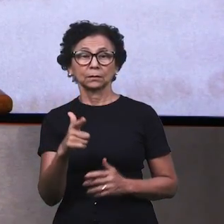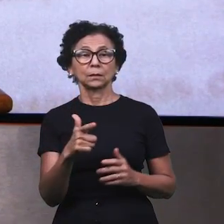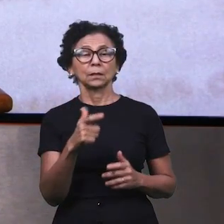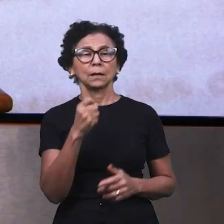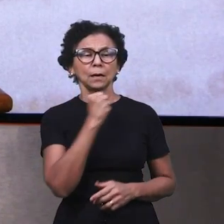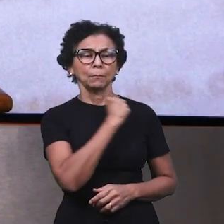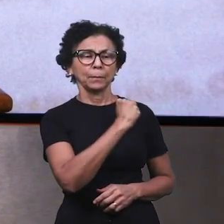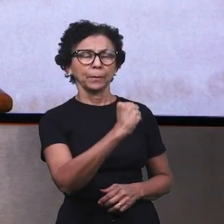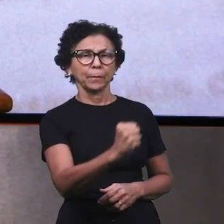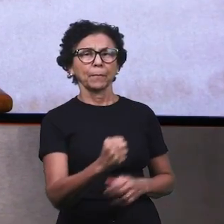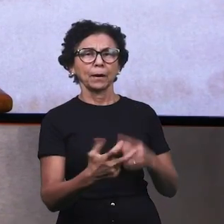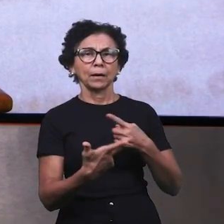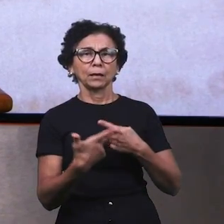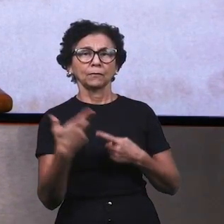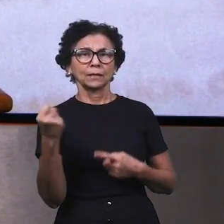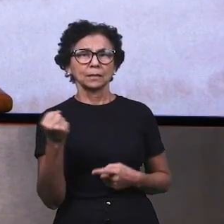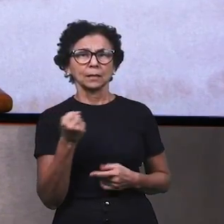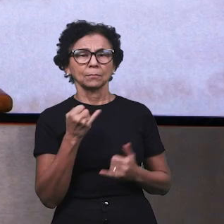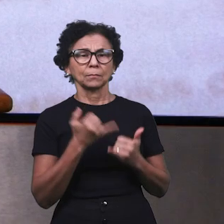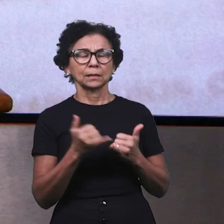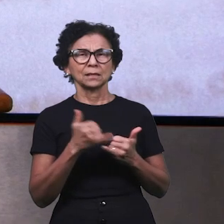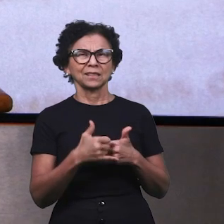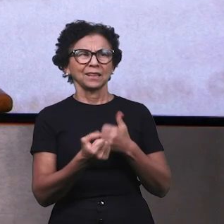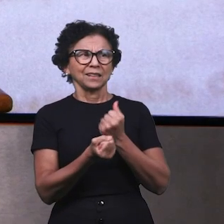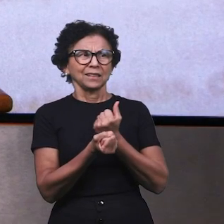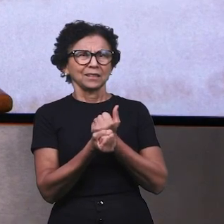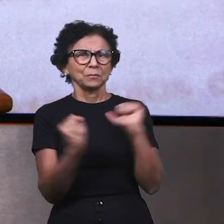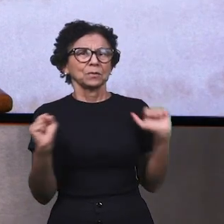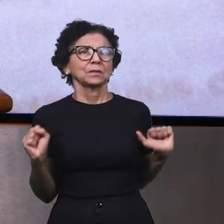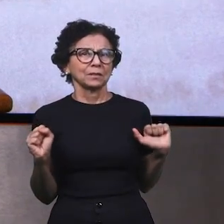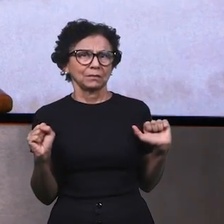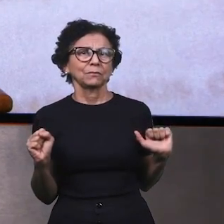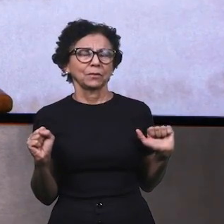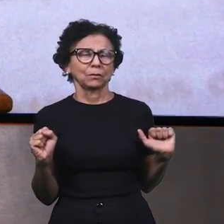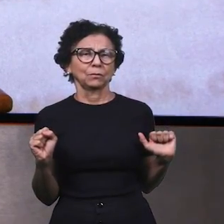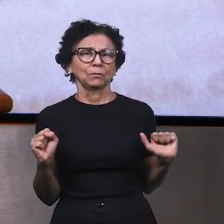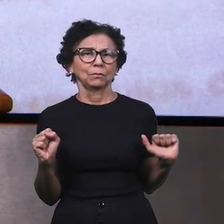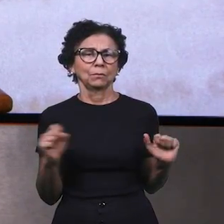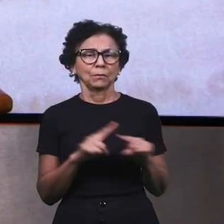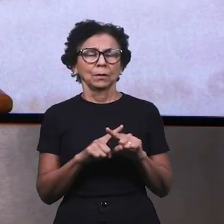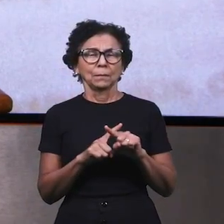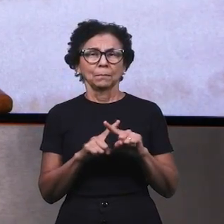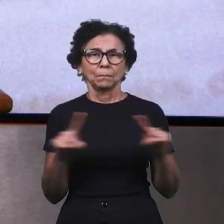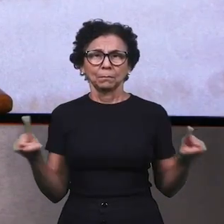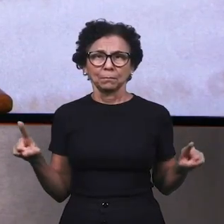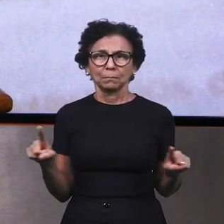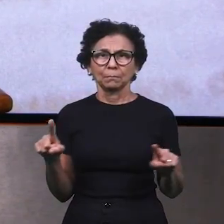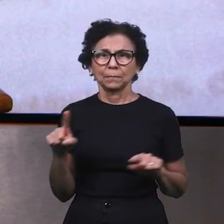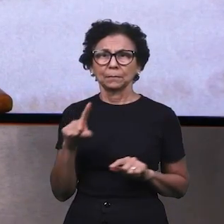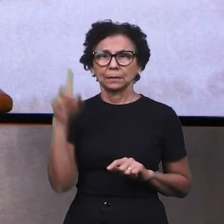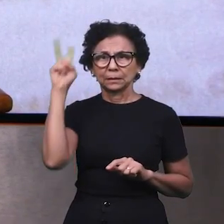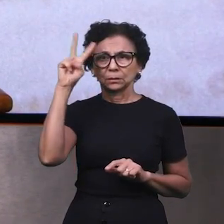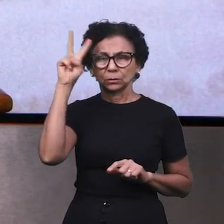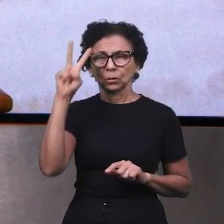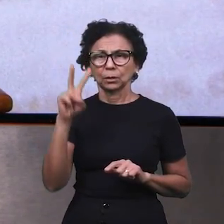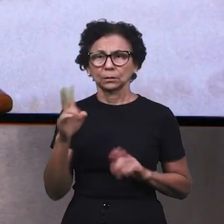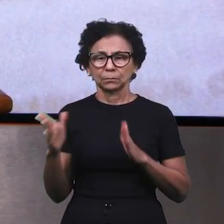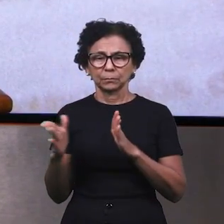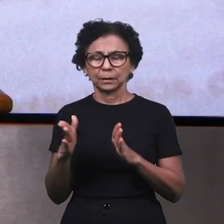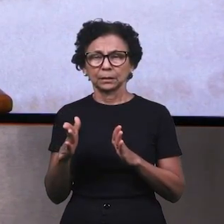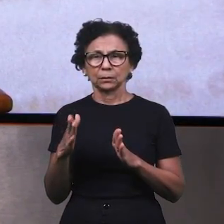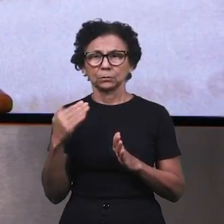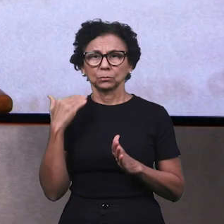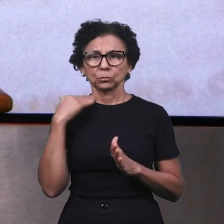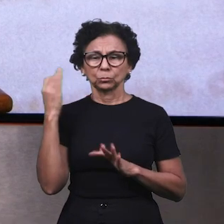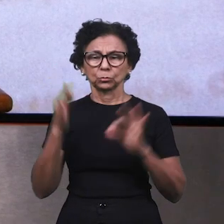O que Deus quer que nós saibamos é que as histórias que se passaram no tempo dos juízes,